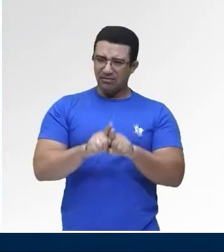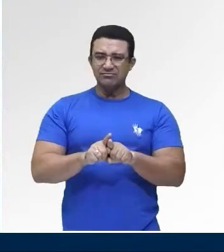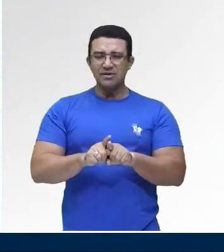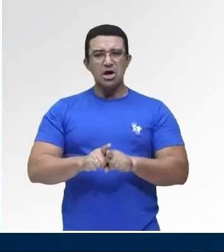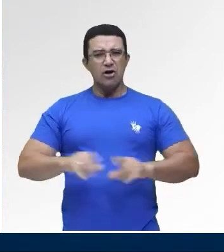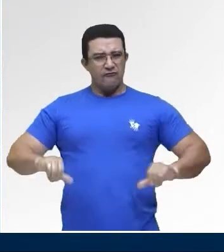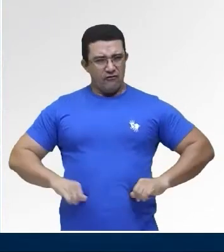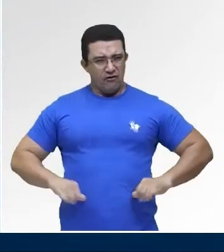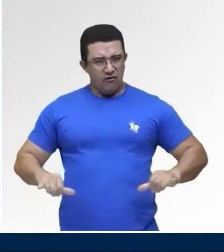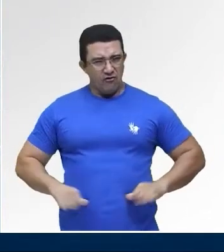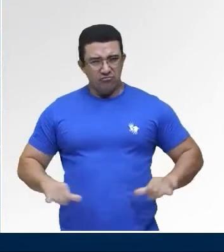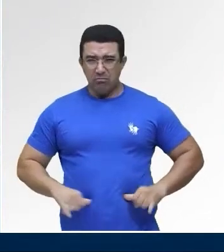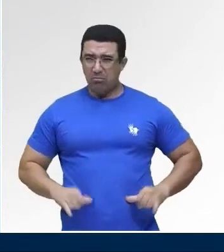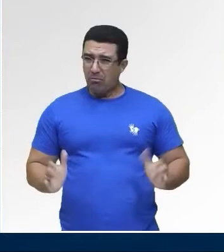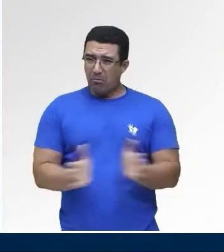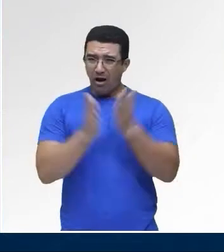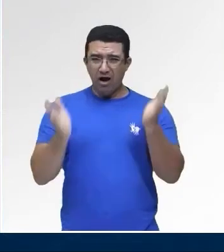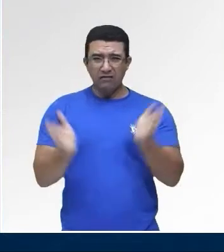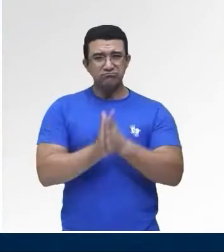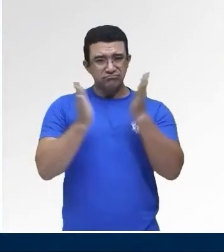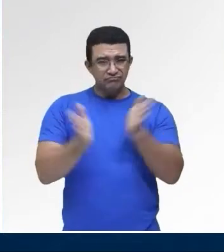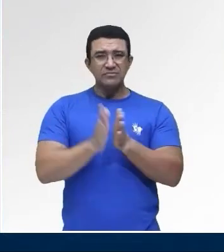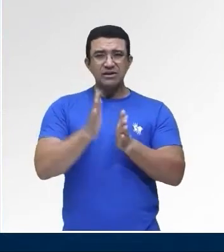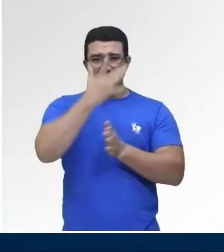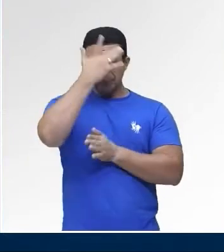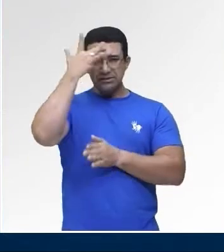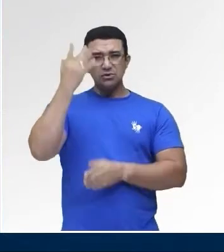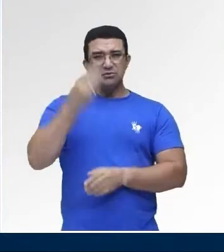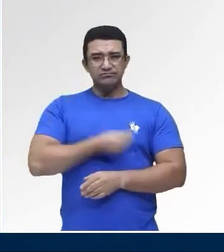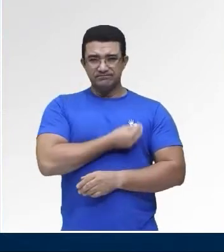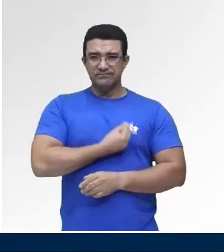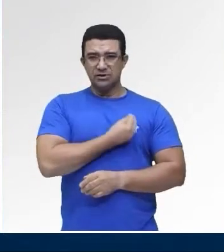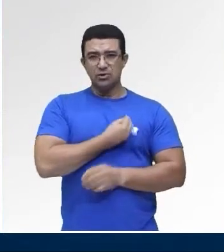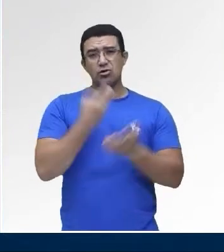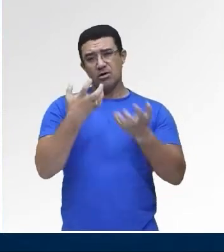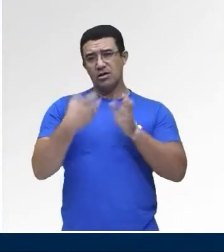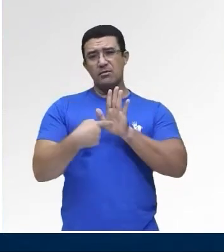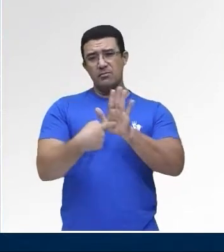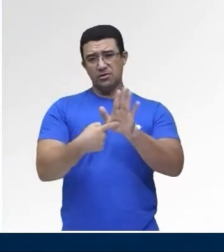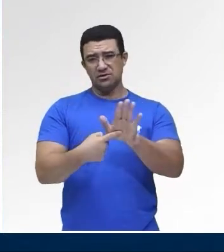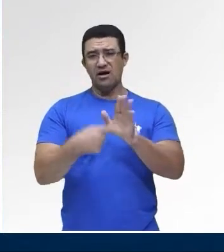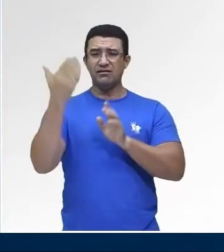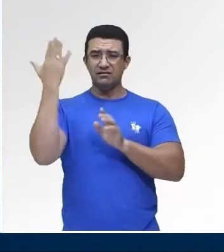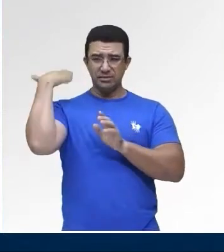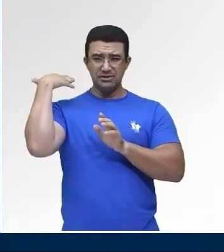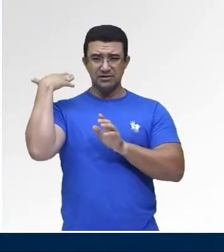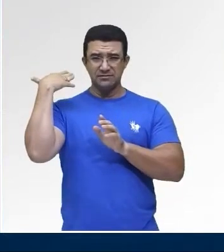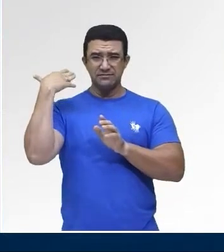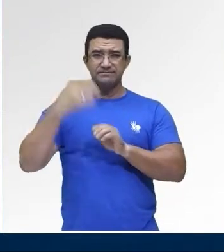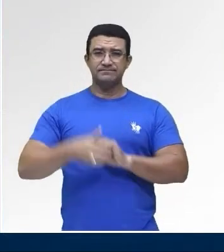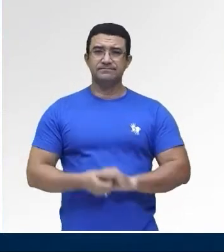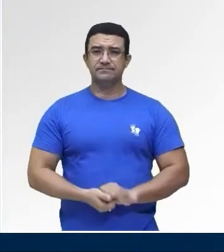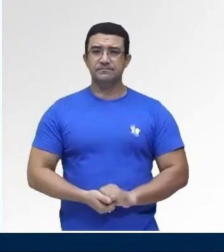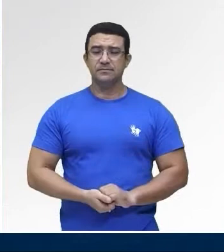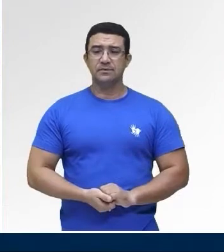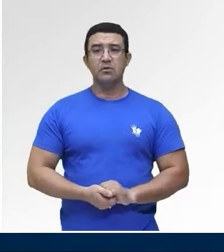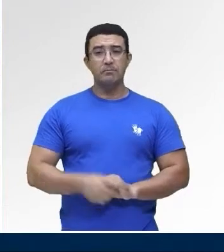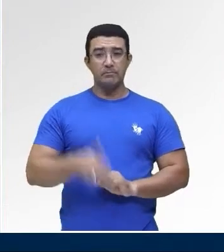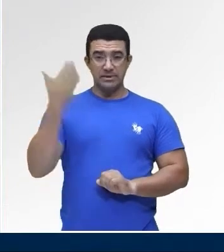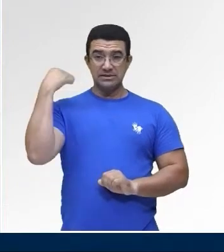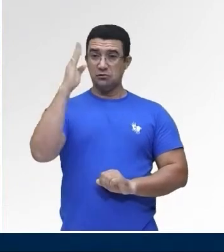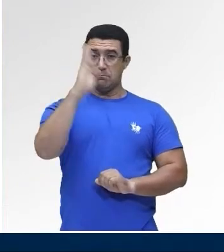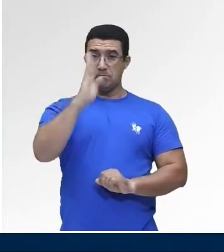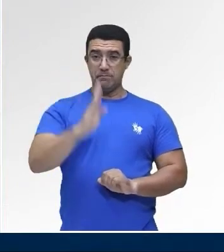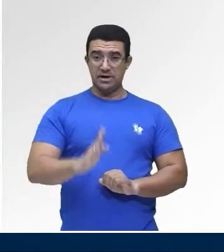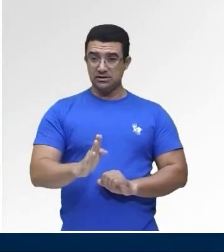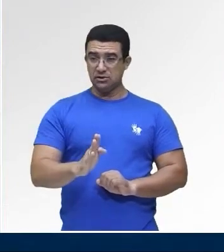que vivem ainda no Nordeste, né, que viviam nessa época, que com certeza ainda o Brasil ainda não tinha